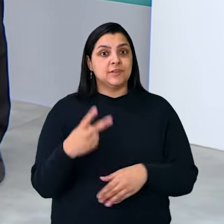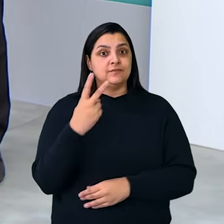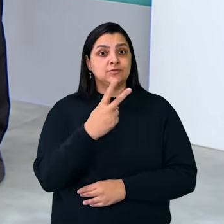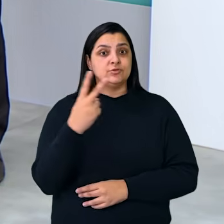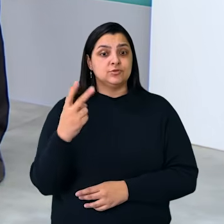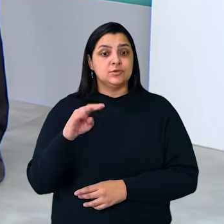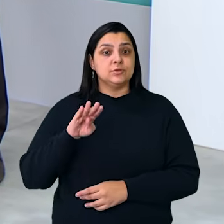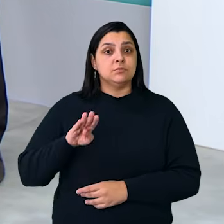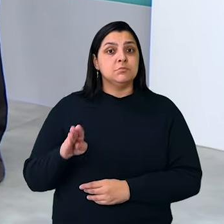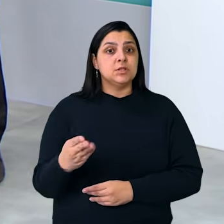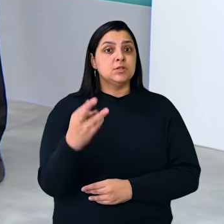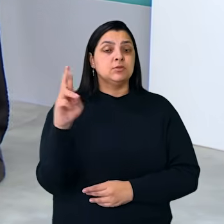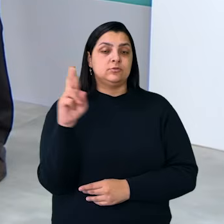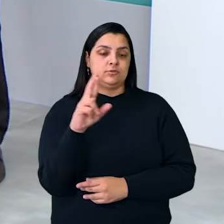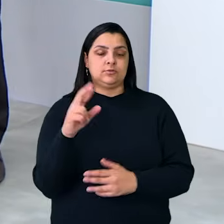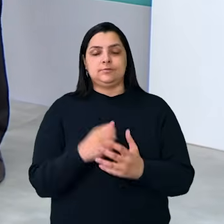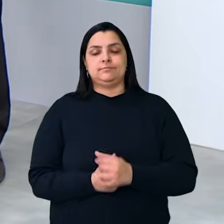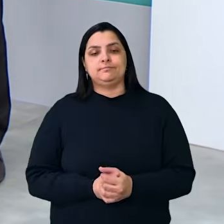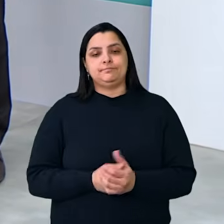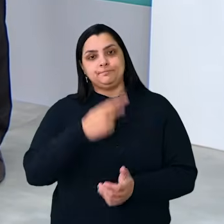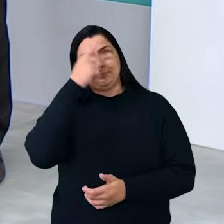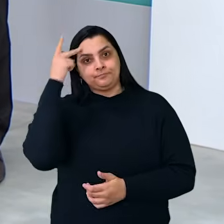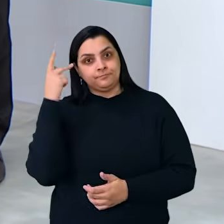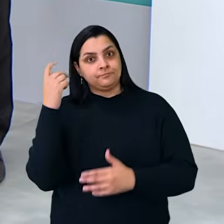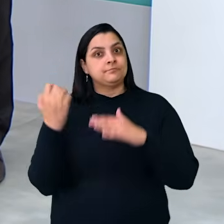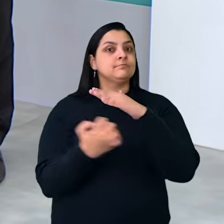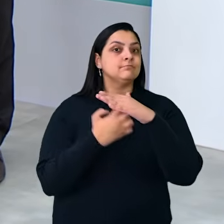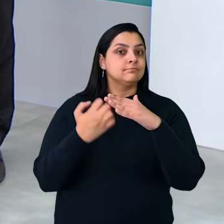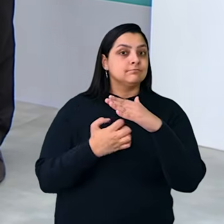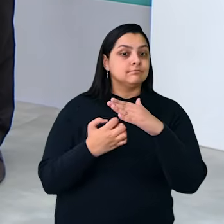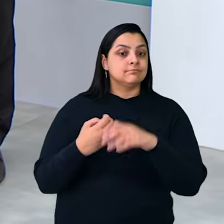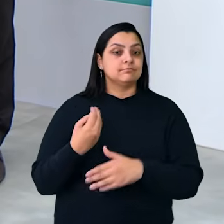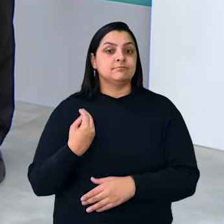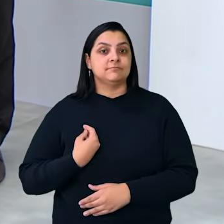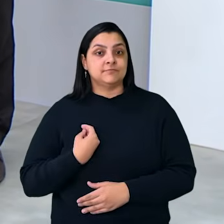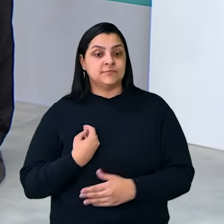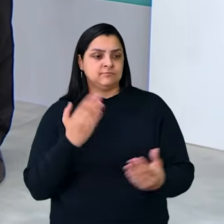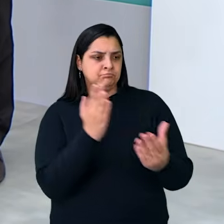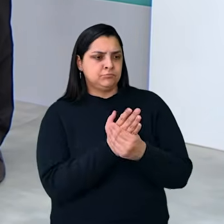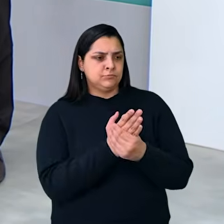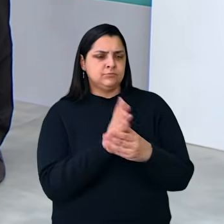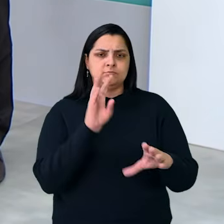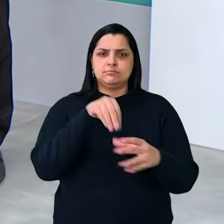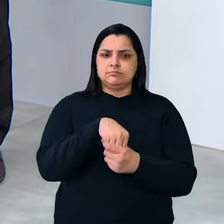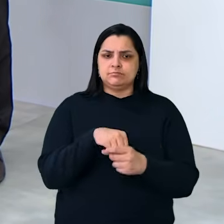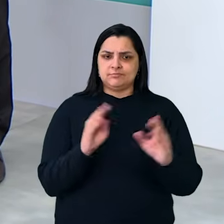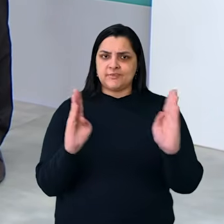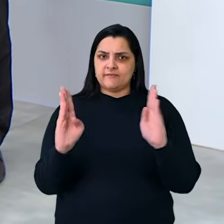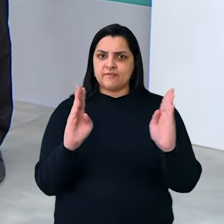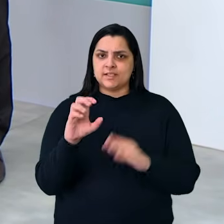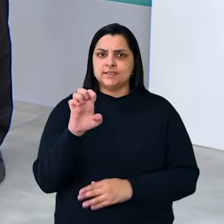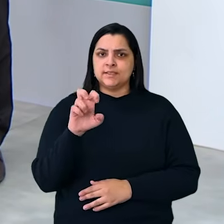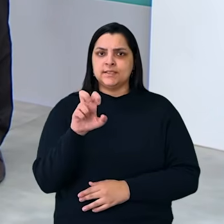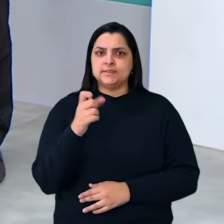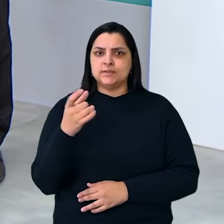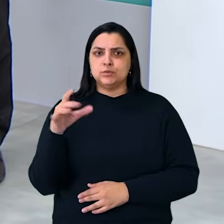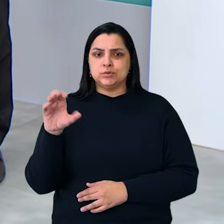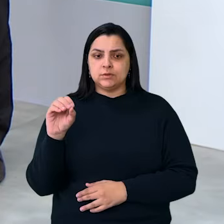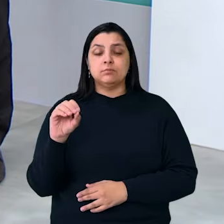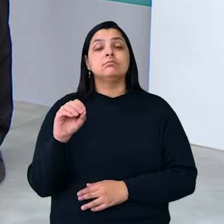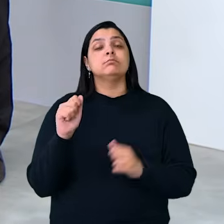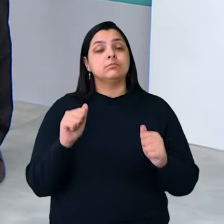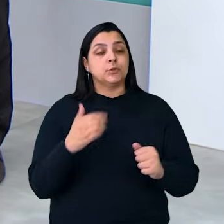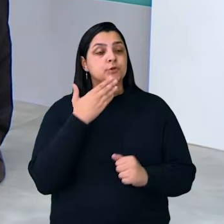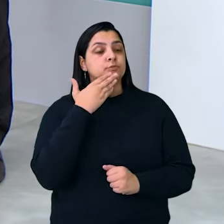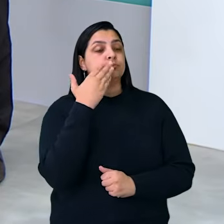mais de 22 bilhões de reais. Pessoas ou empresas que são partes em ações trabalhistas nessa fase processual podem